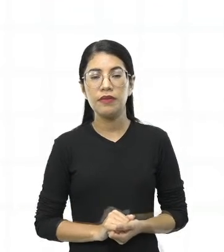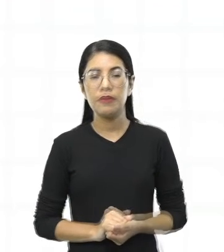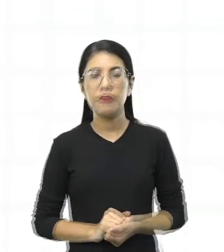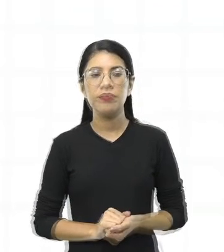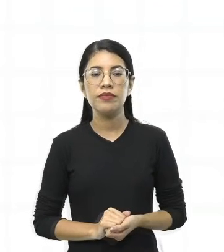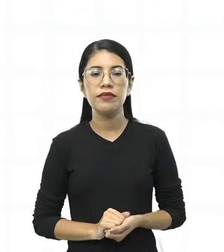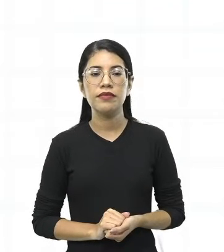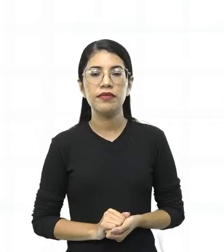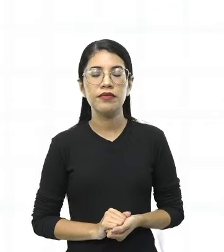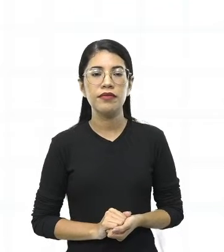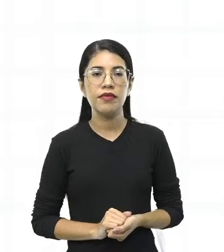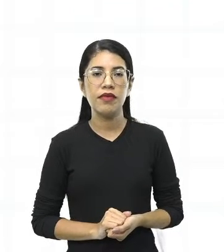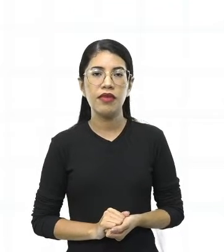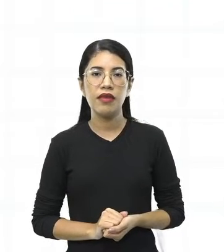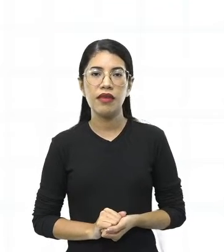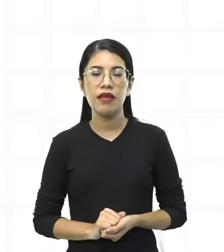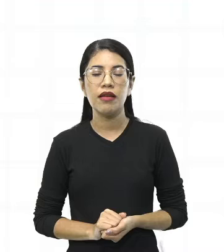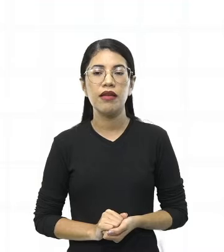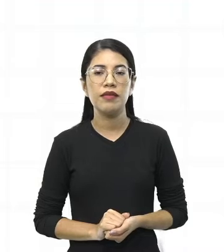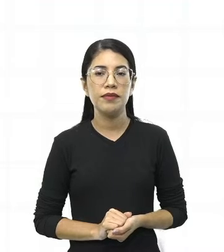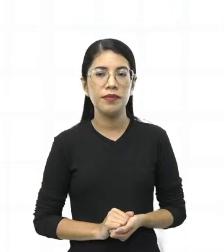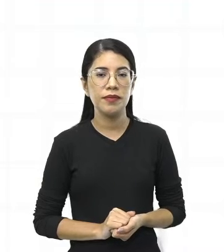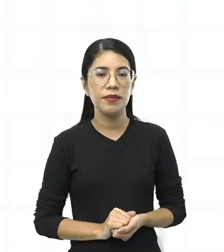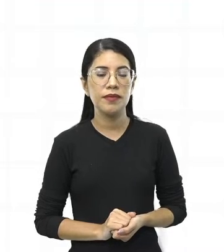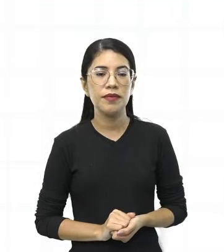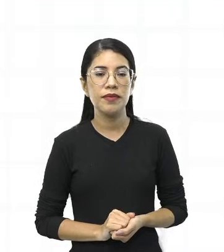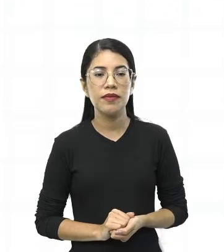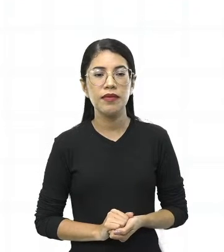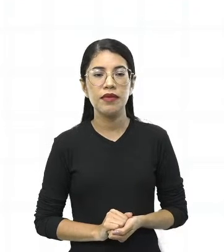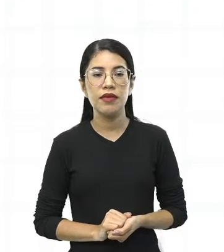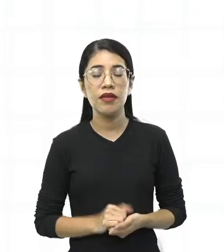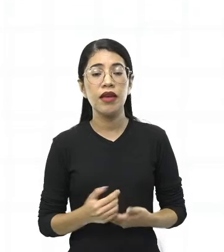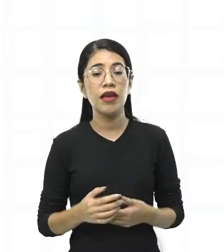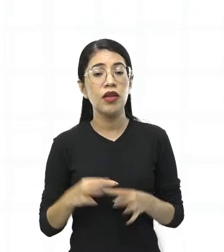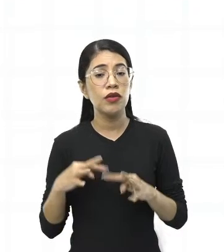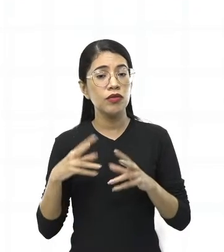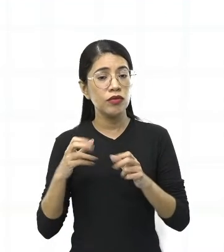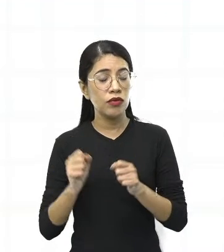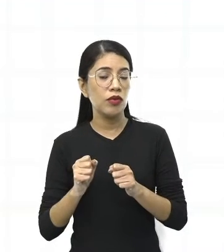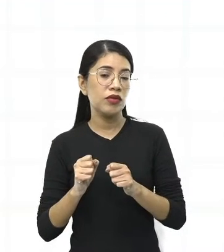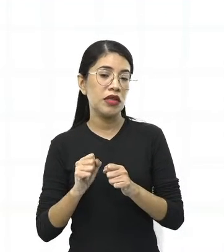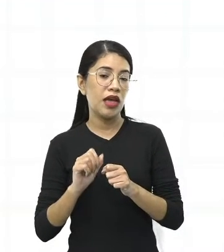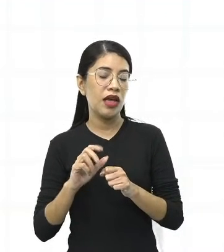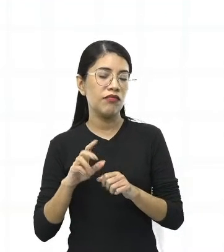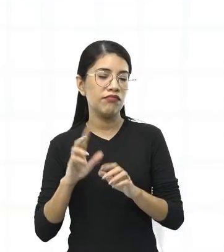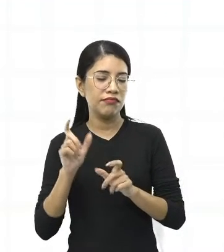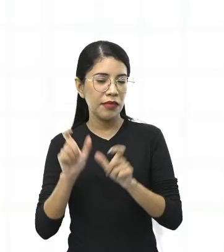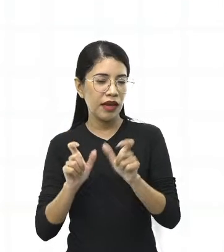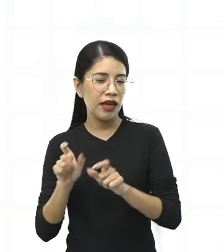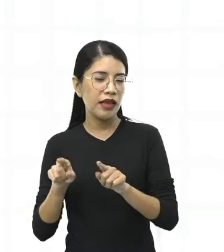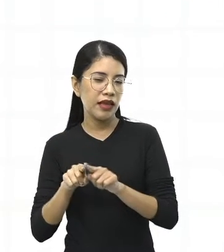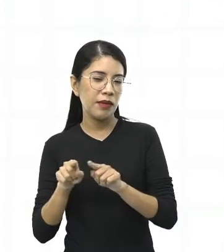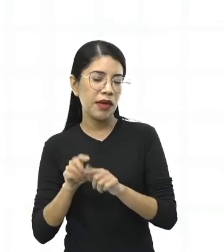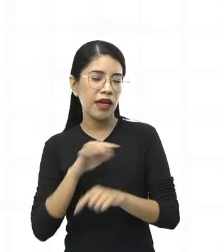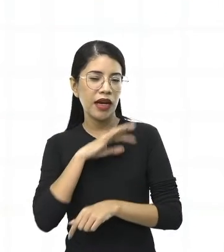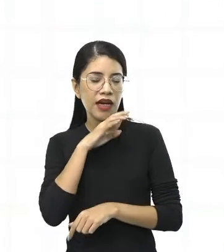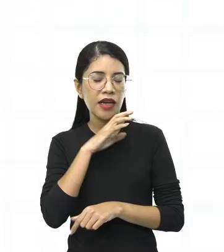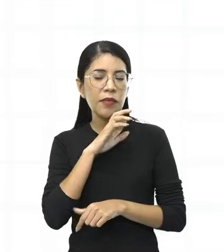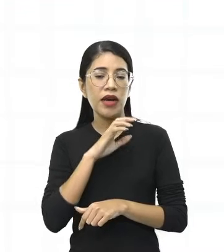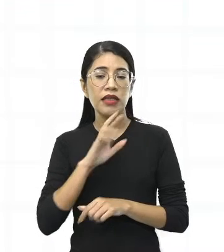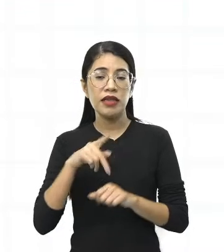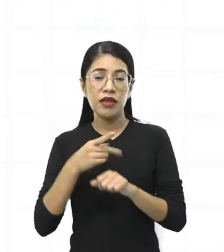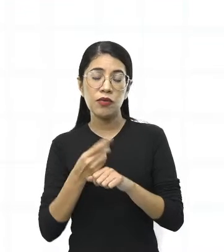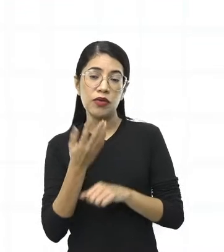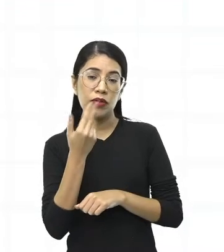ok? Por quê, né? Ora, porque todo mundo, depois de comer, faz cocô, né? E ele faz referência,